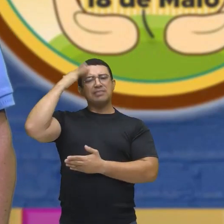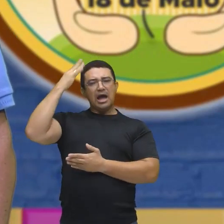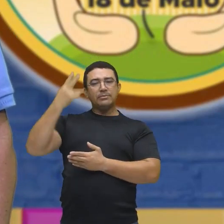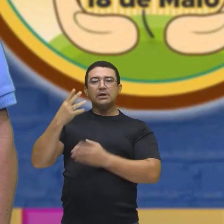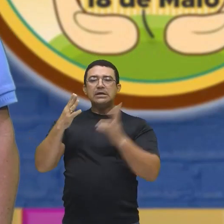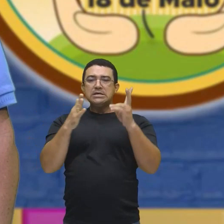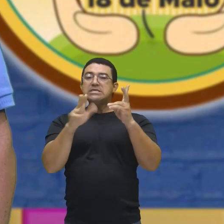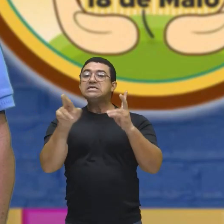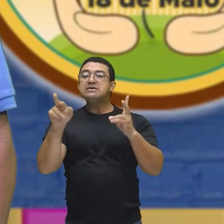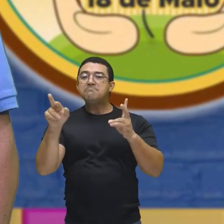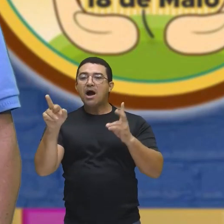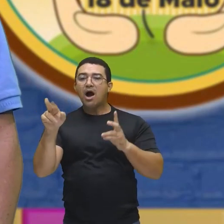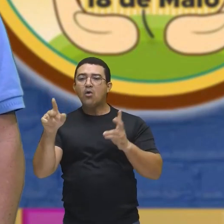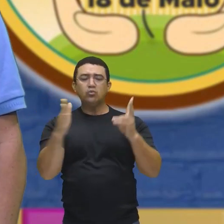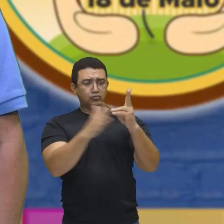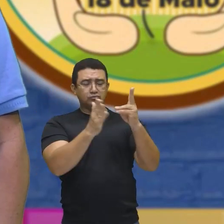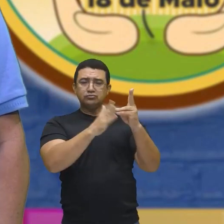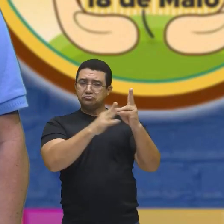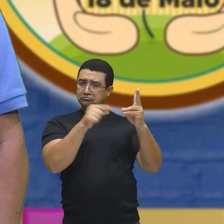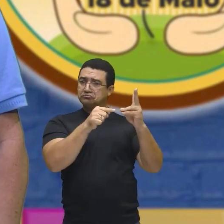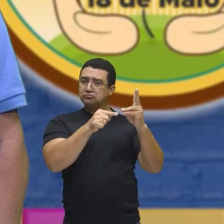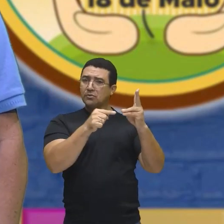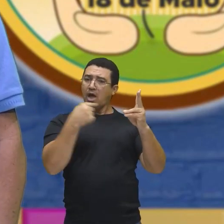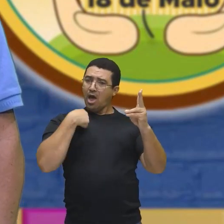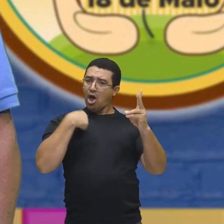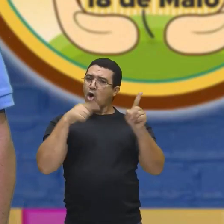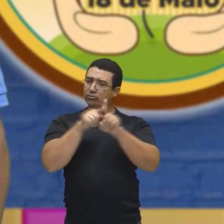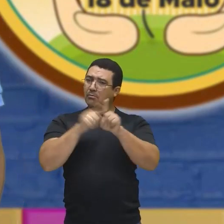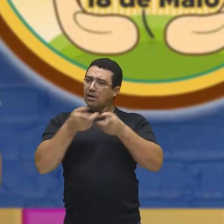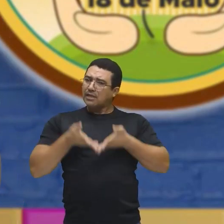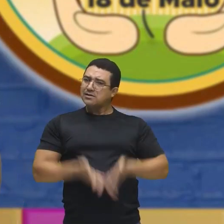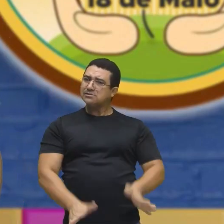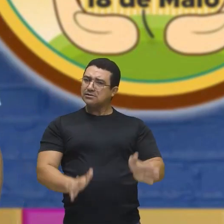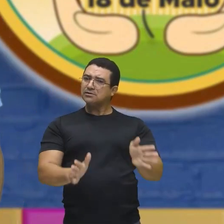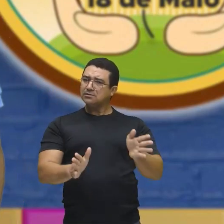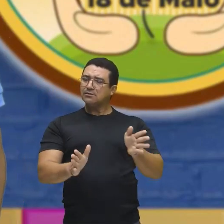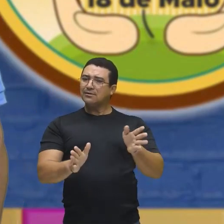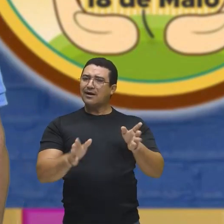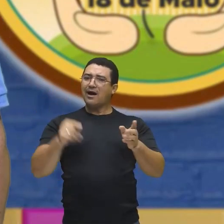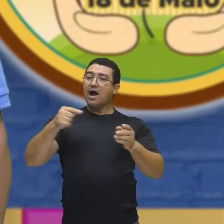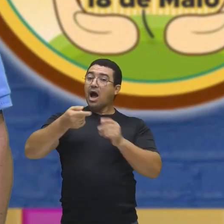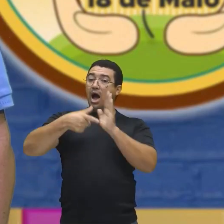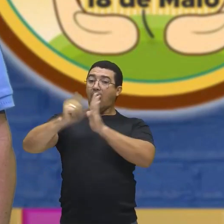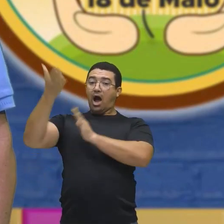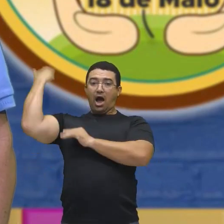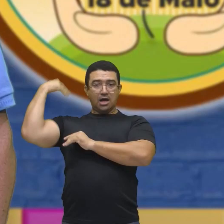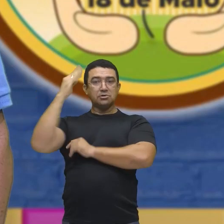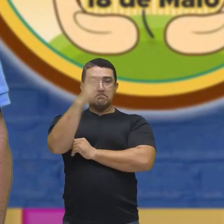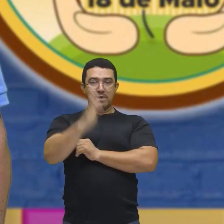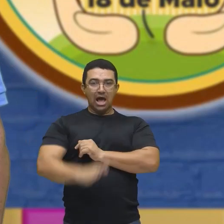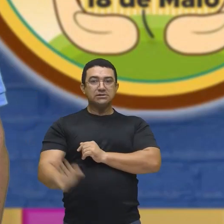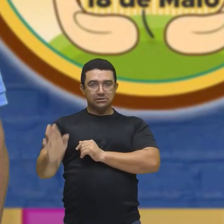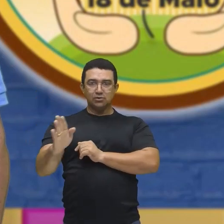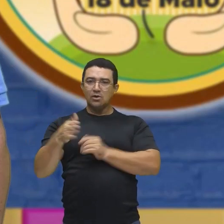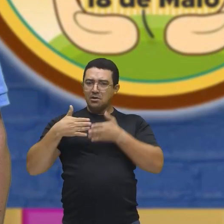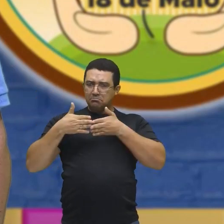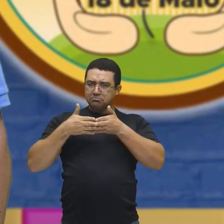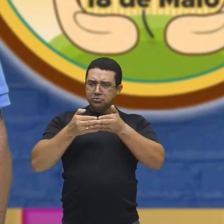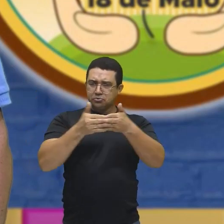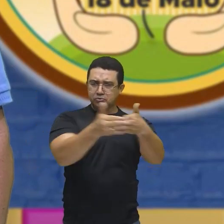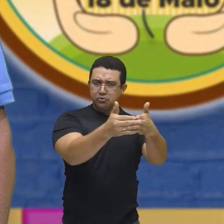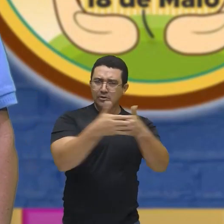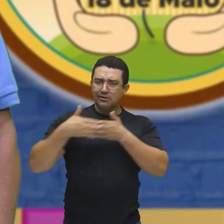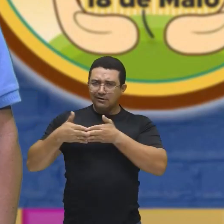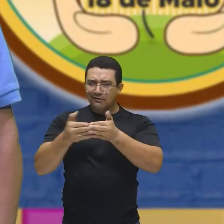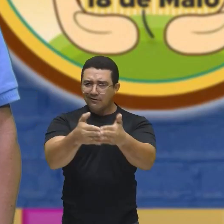de irmãos, porque eles são meus descendentes, né? Eles estavam aqui no Brasil antes de o Brasil ser explorado,